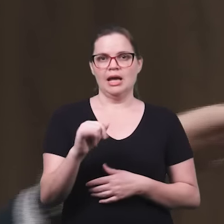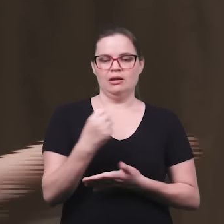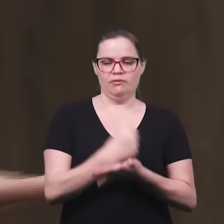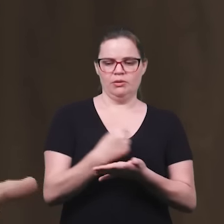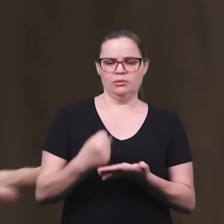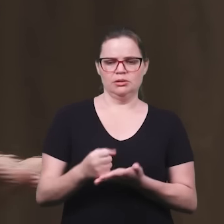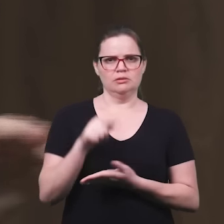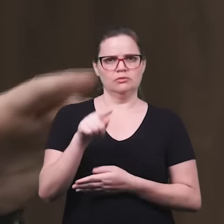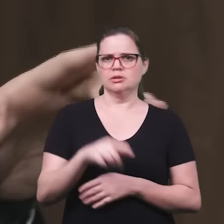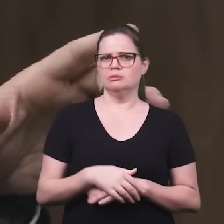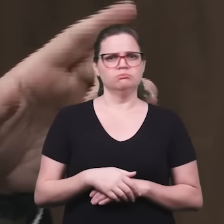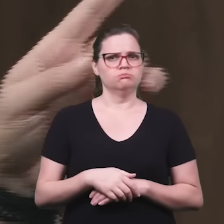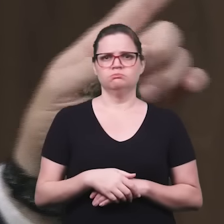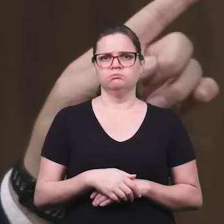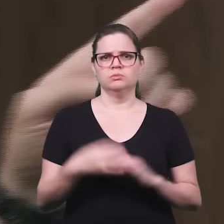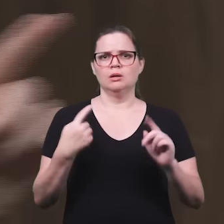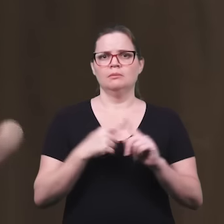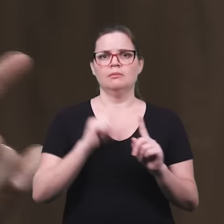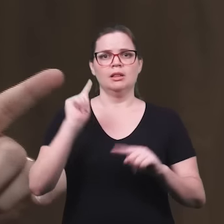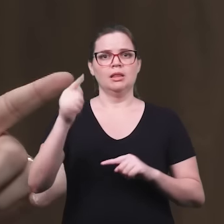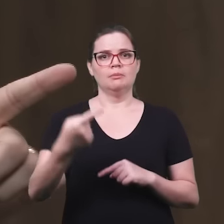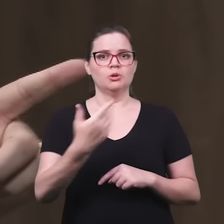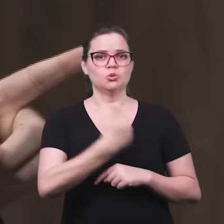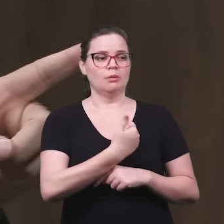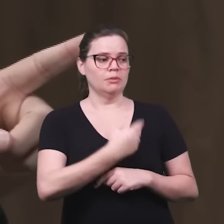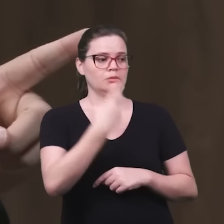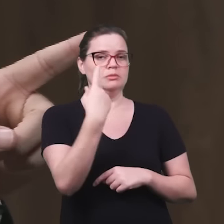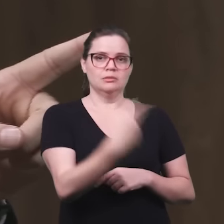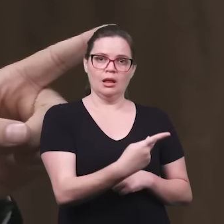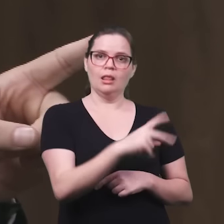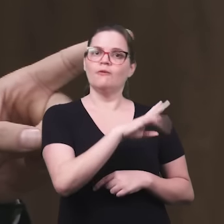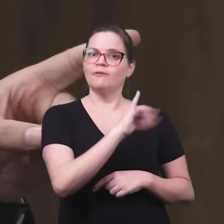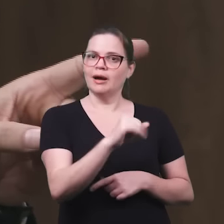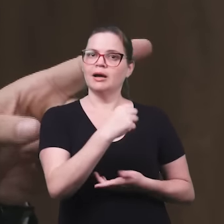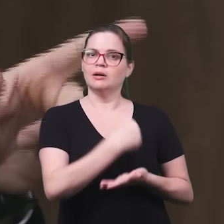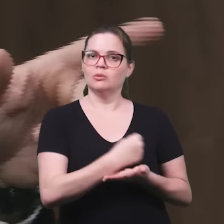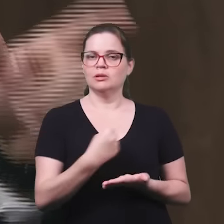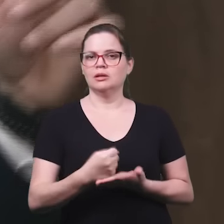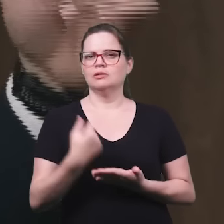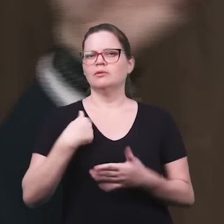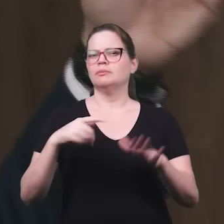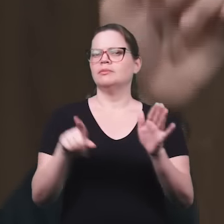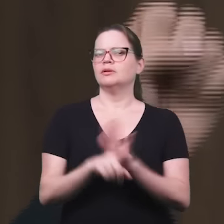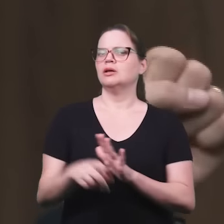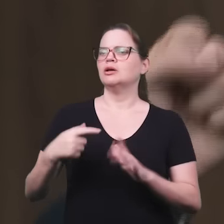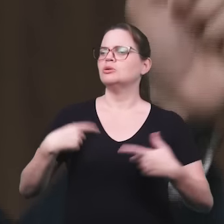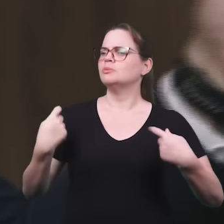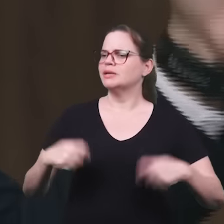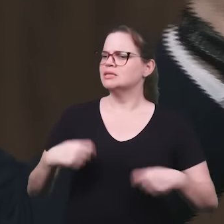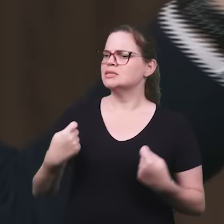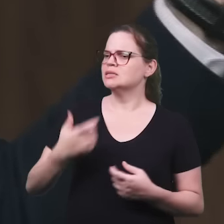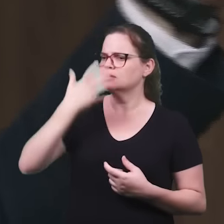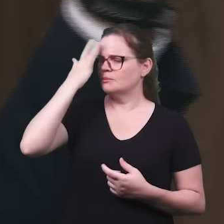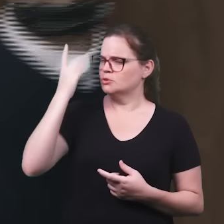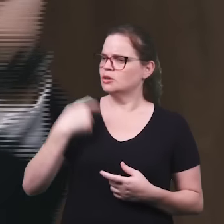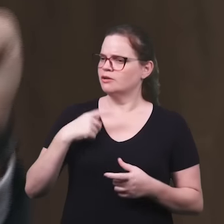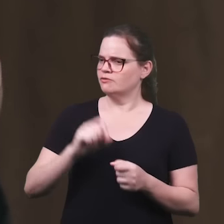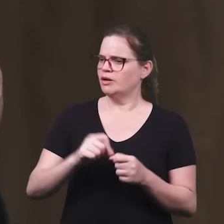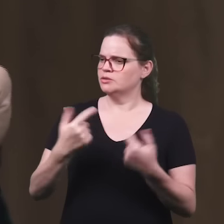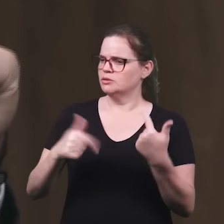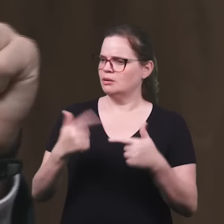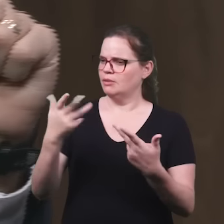te contratar. Mas muitas vezes um amigo dela uma vez vai perguntar: poxa, estou precisando de alguém que faça o trabalho que